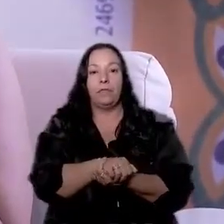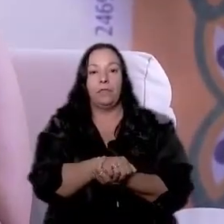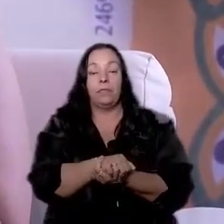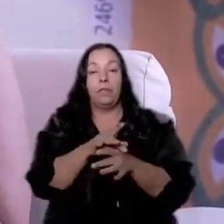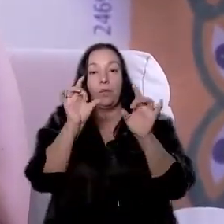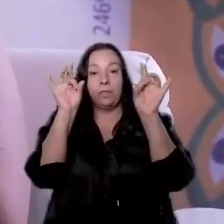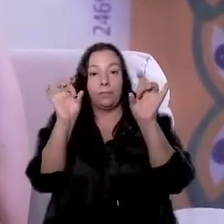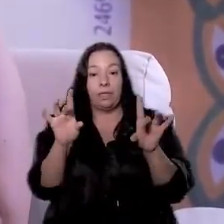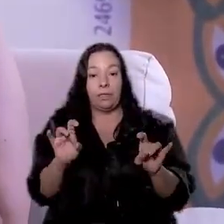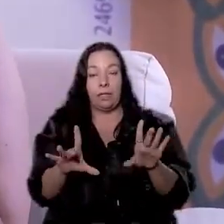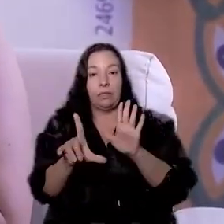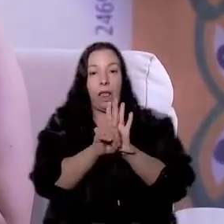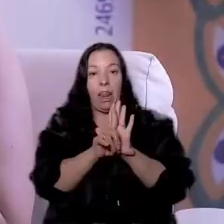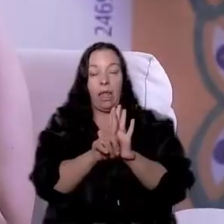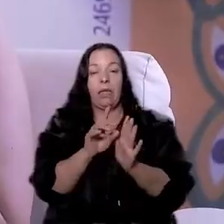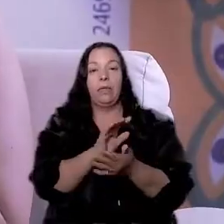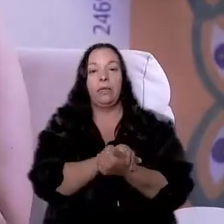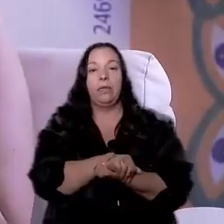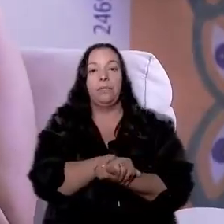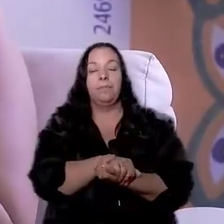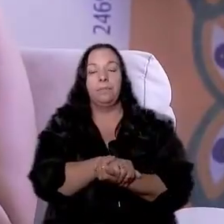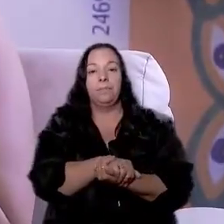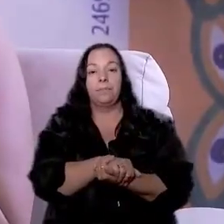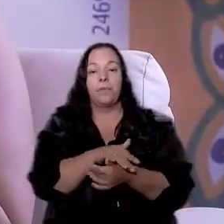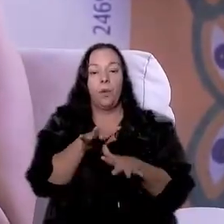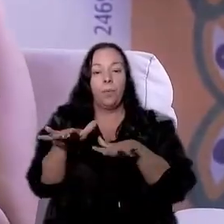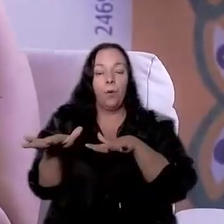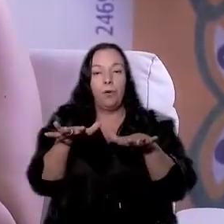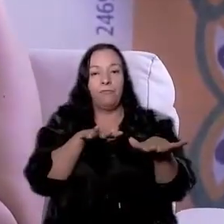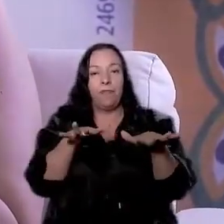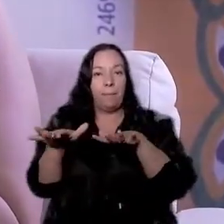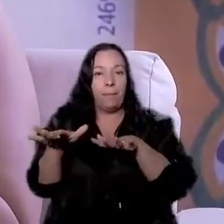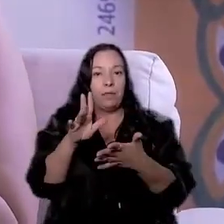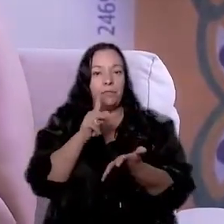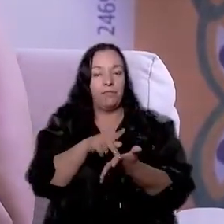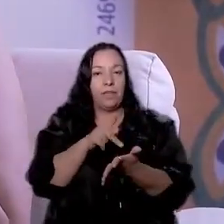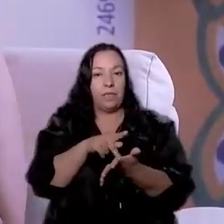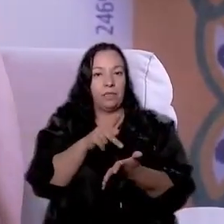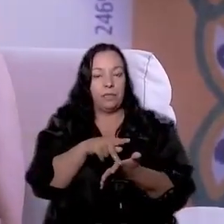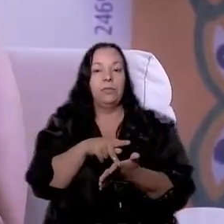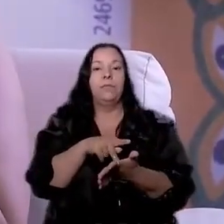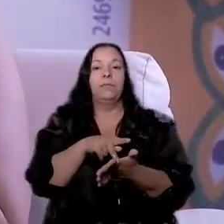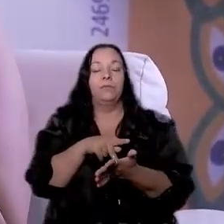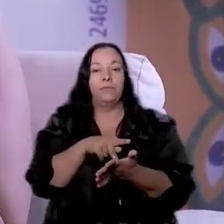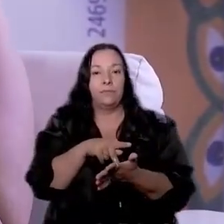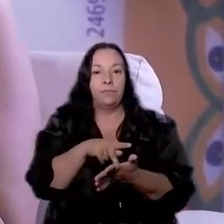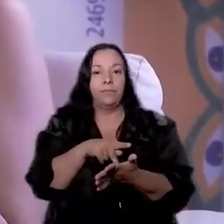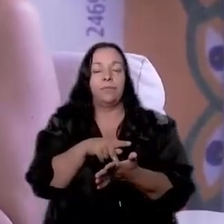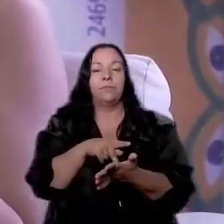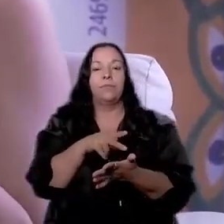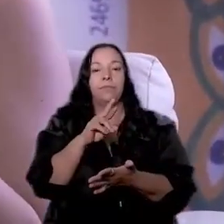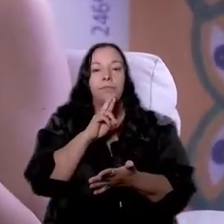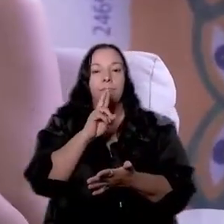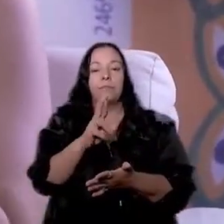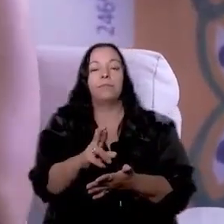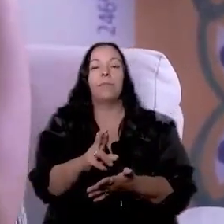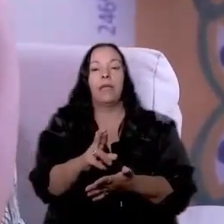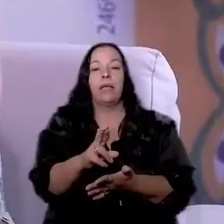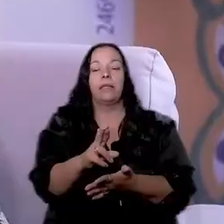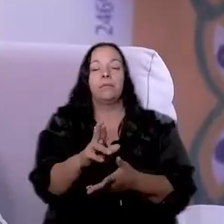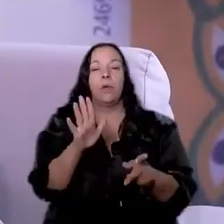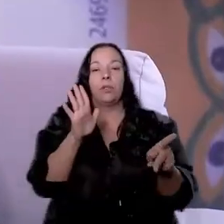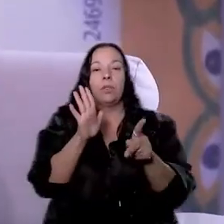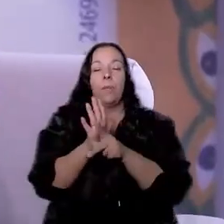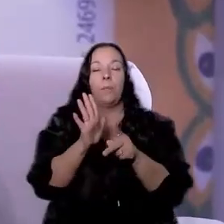são especialistas na lei, mas, finalmente, a gente está vendo um movimento real e que está dando o resultado de começar uma resposta ao